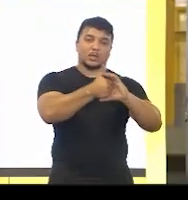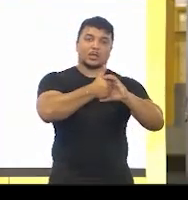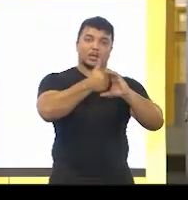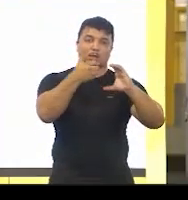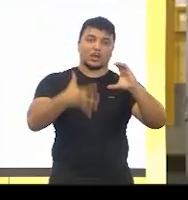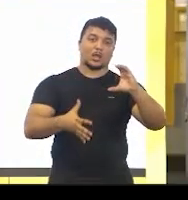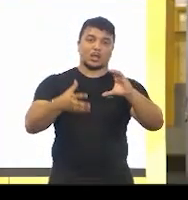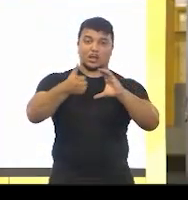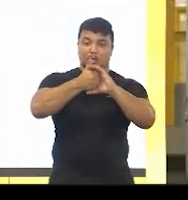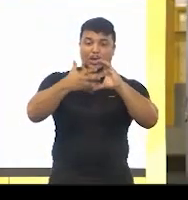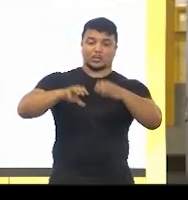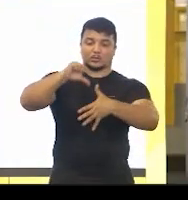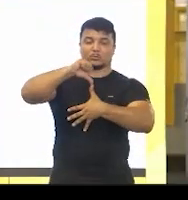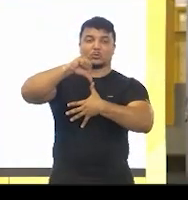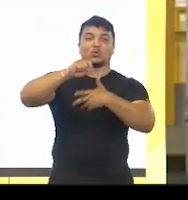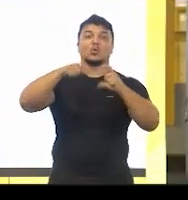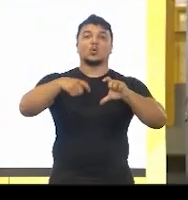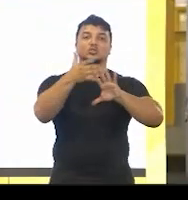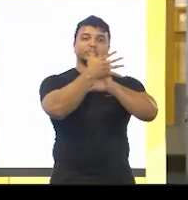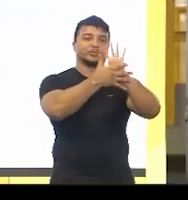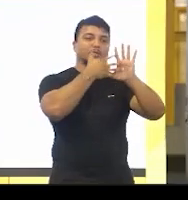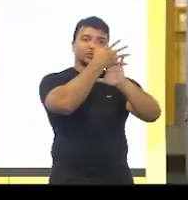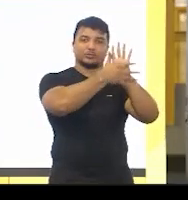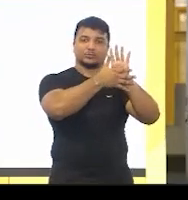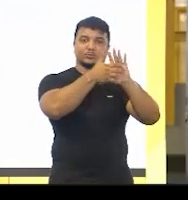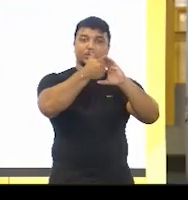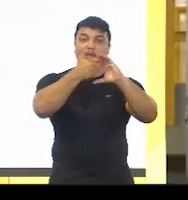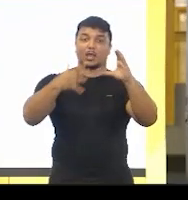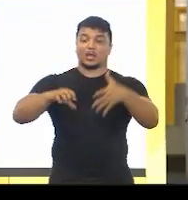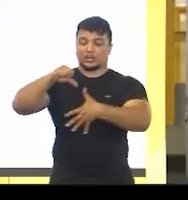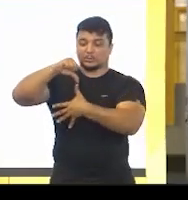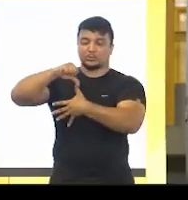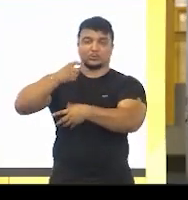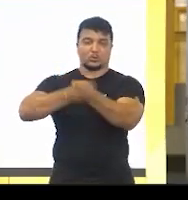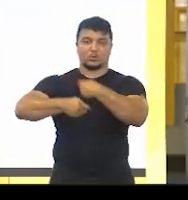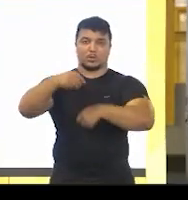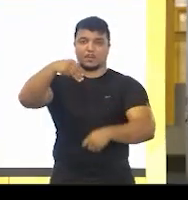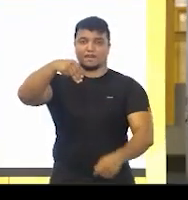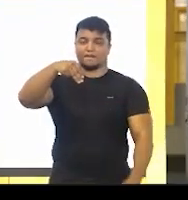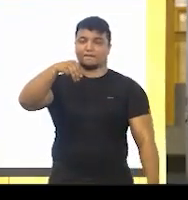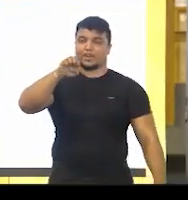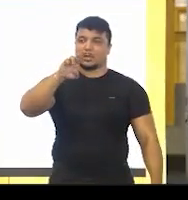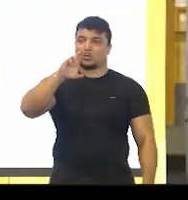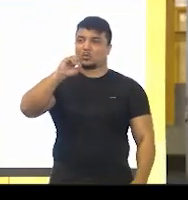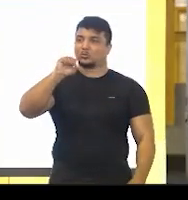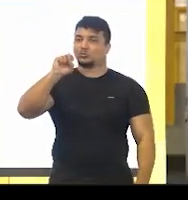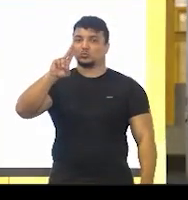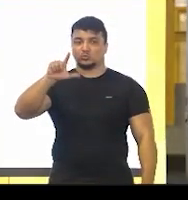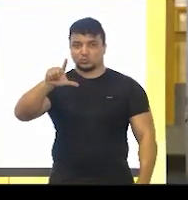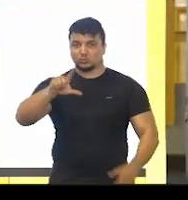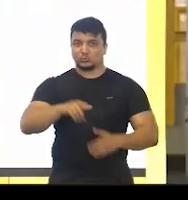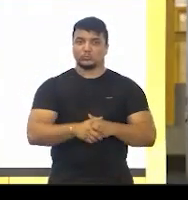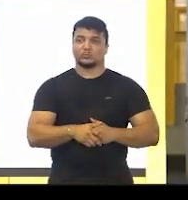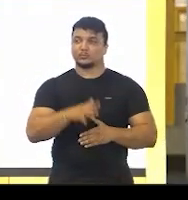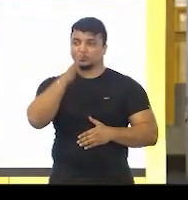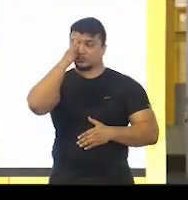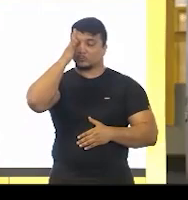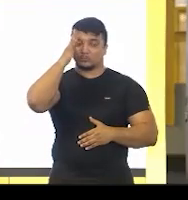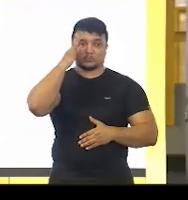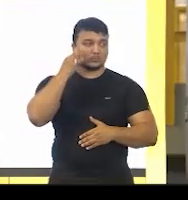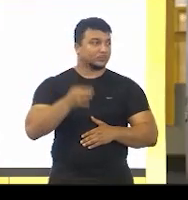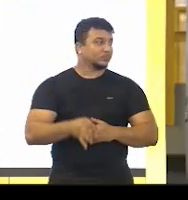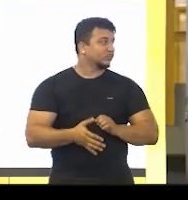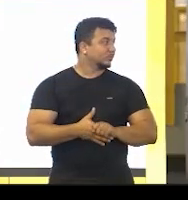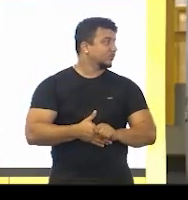do Mercosul lá no texto base. É isso que o comando está pedindo para eu verificar.